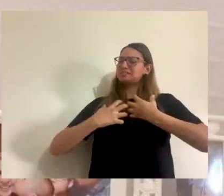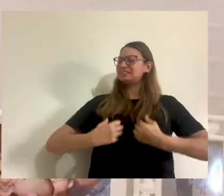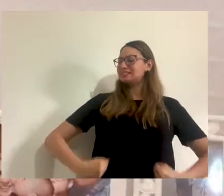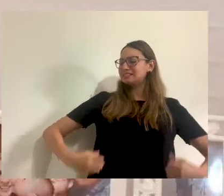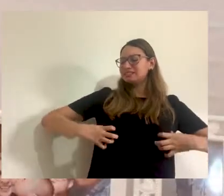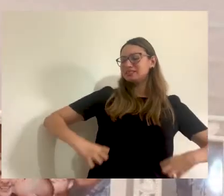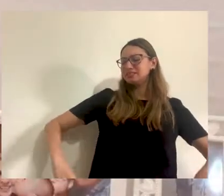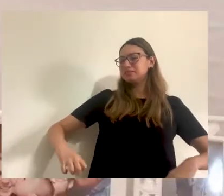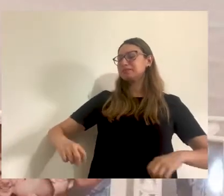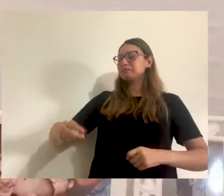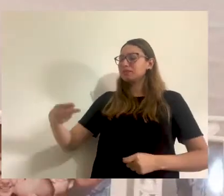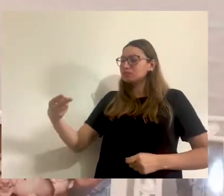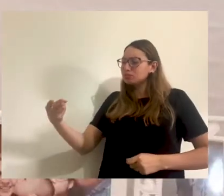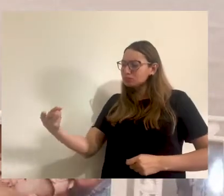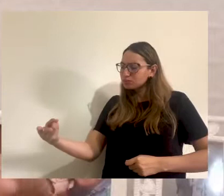ali, caído no chão,